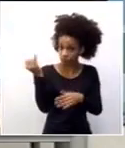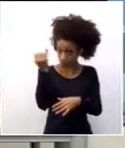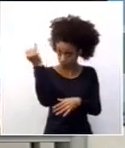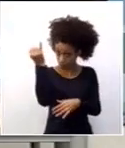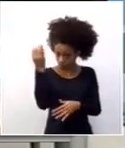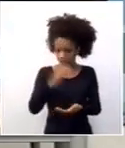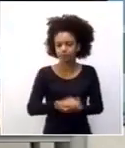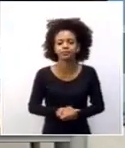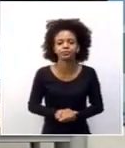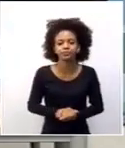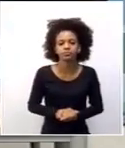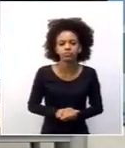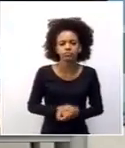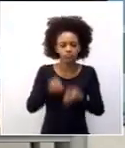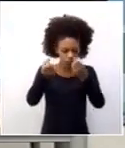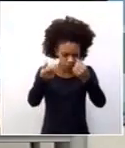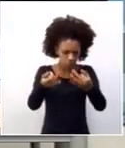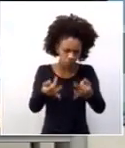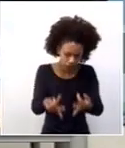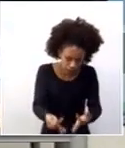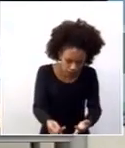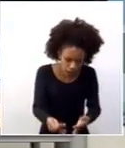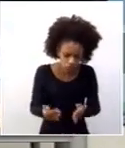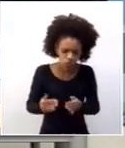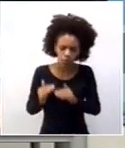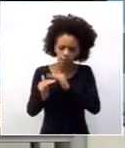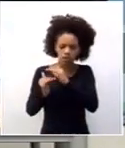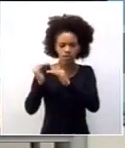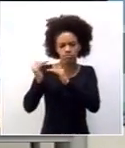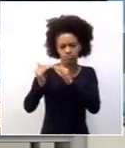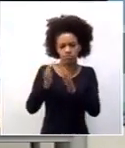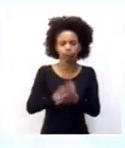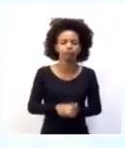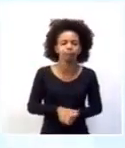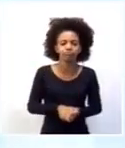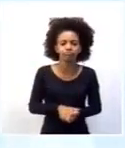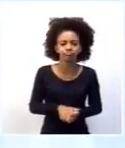dar sequência, vamos falar um pouco mais sobre essa crescente fértil.